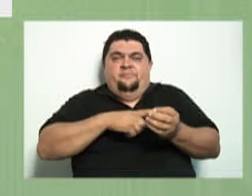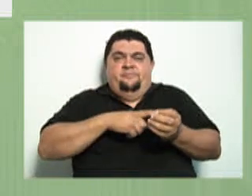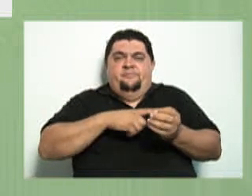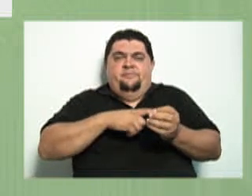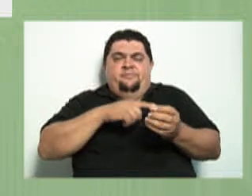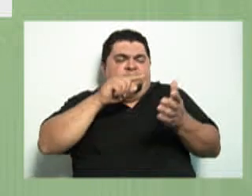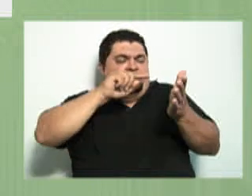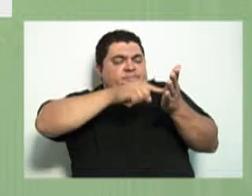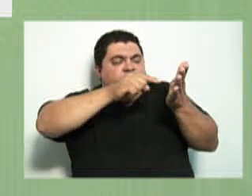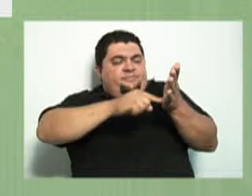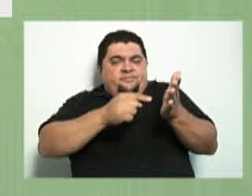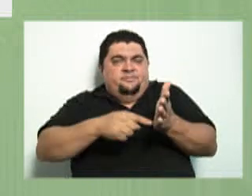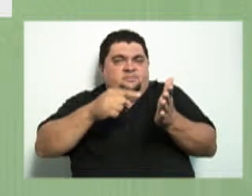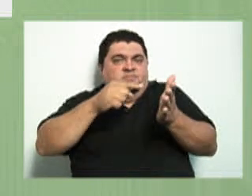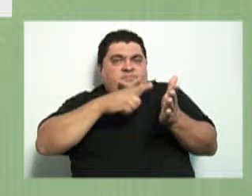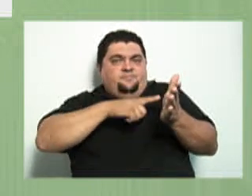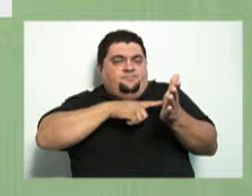pontos